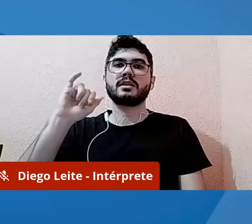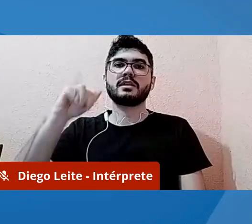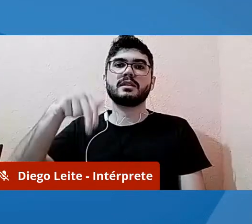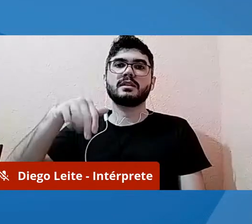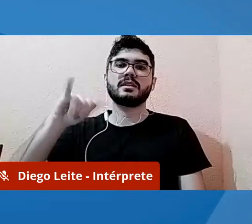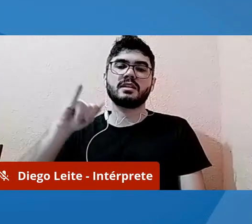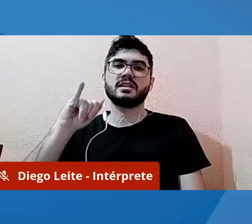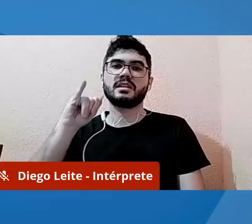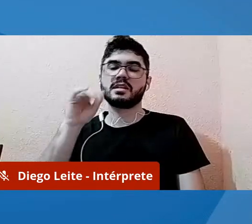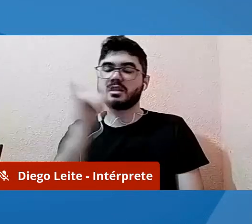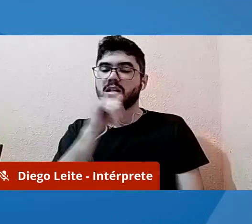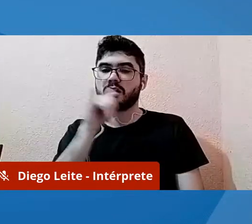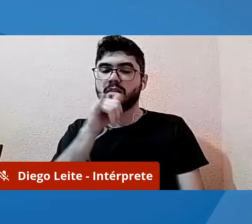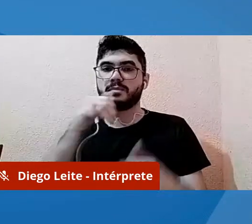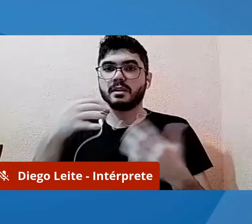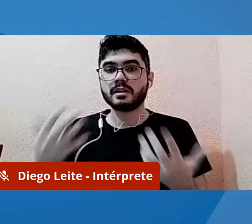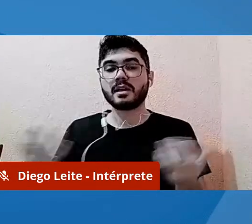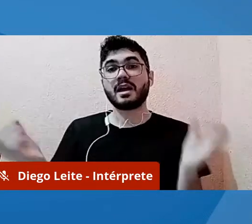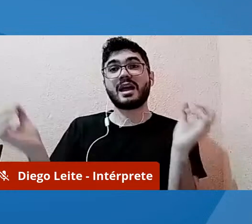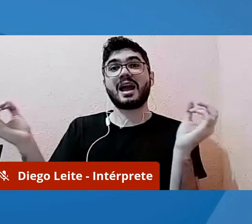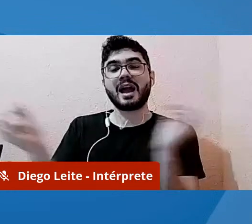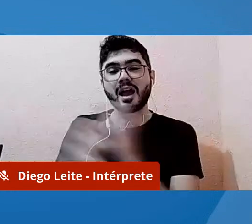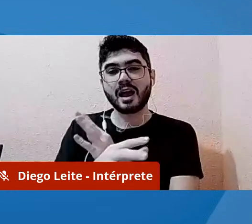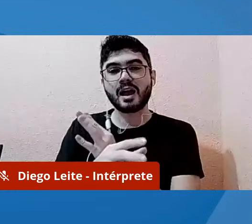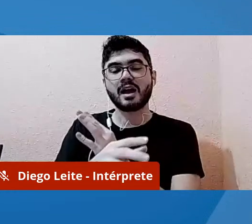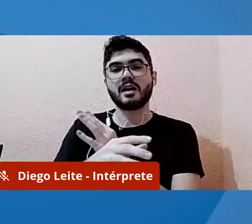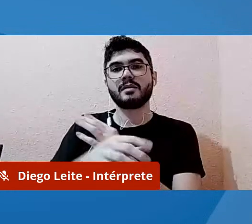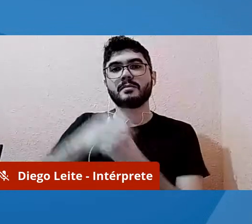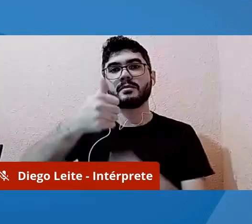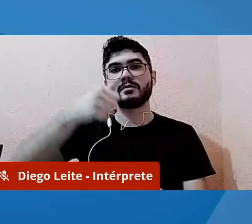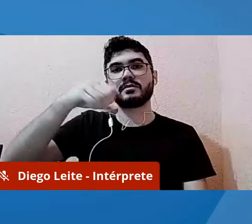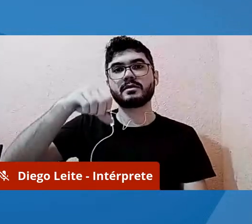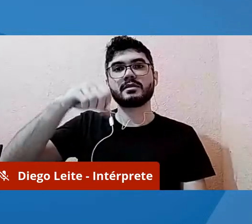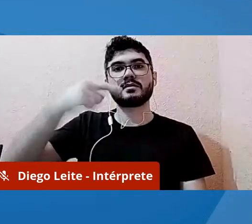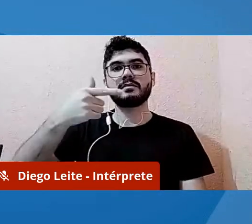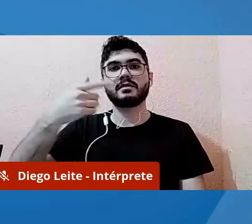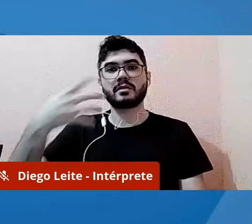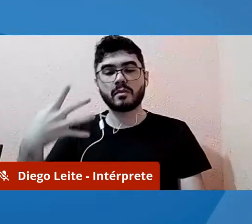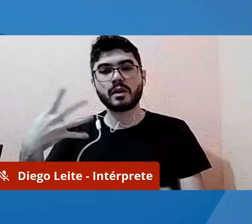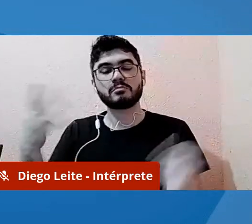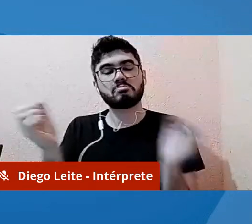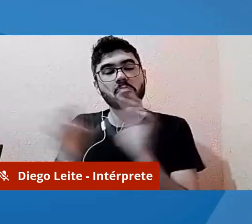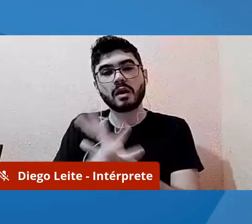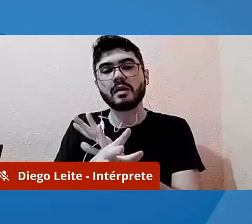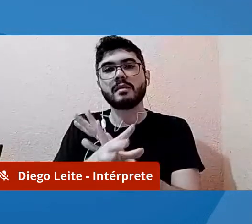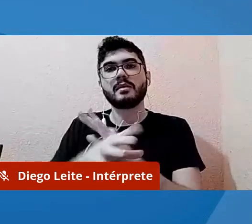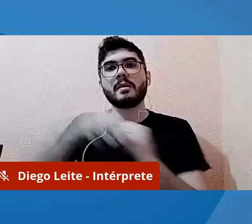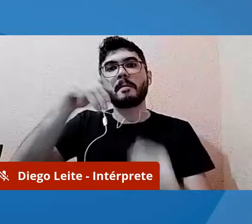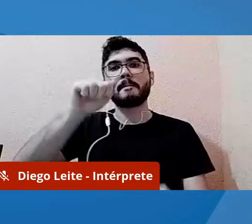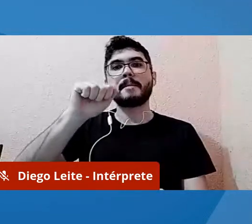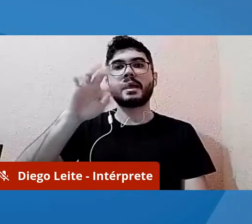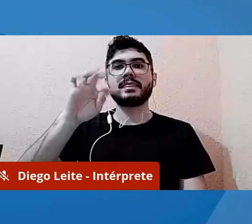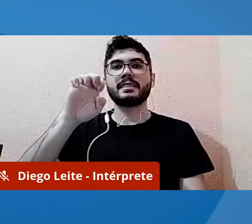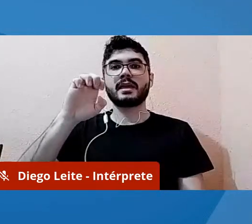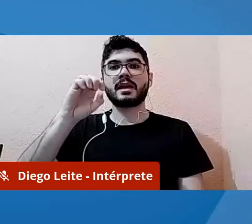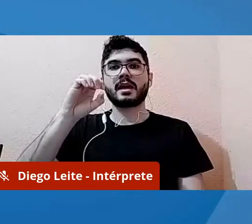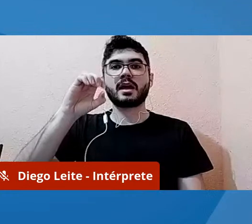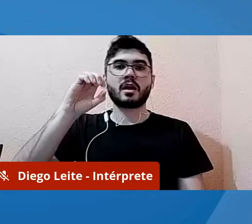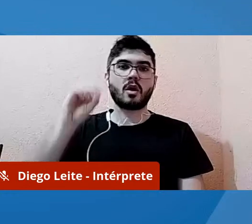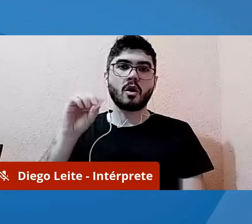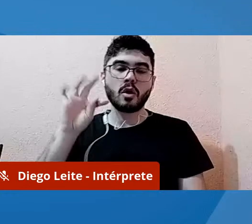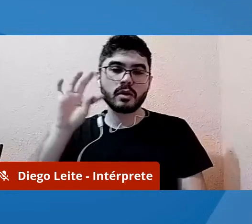em 1924 com o assassinato de Matteotti. Matteotti era um líder socialista, antifascista,